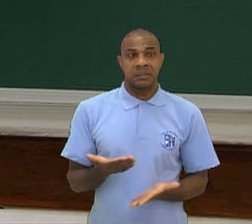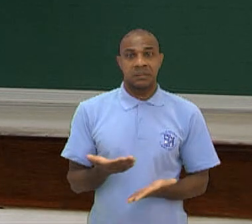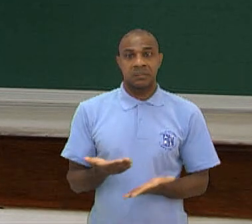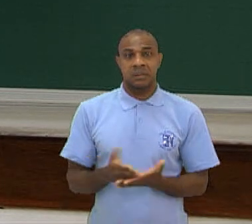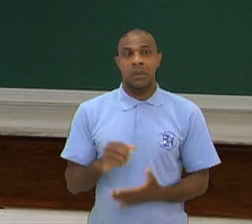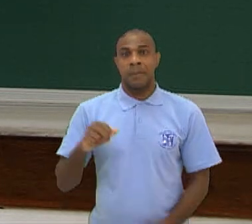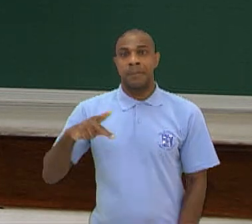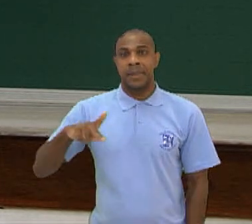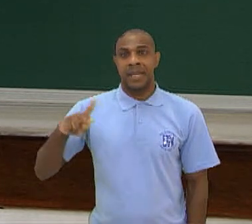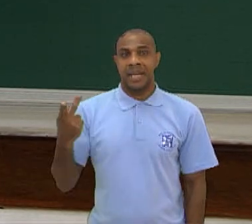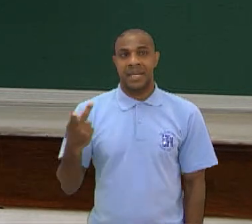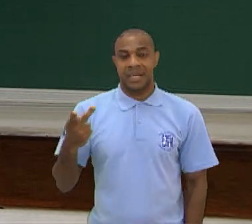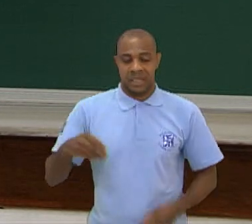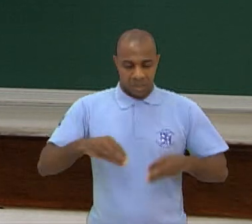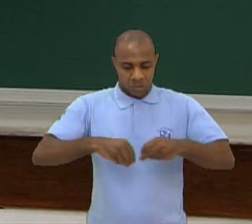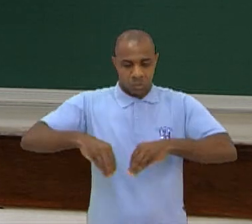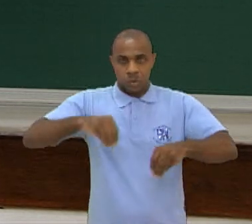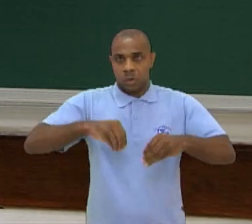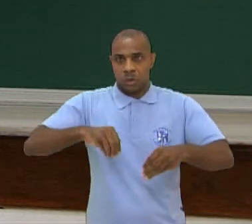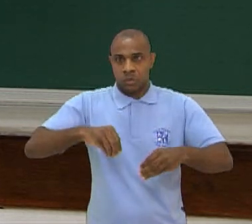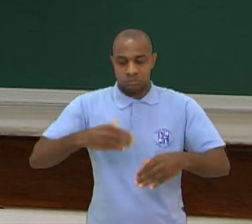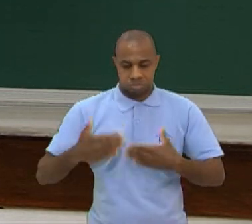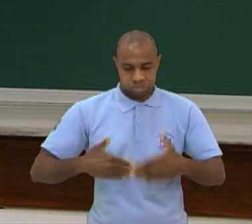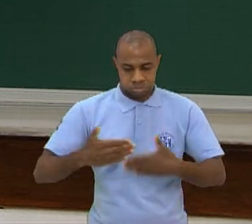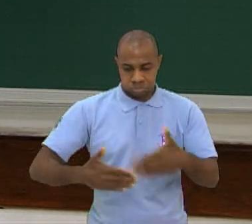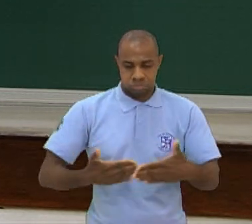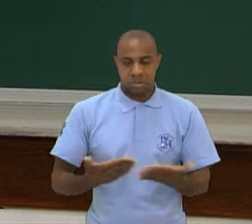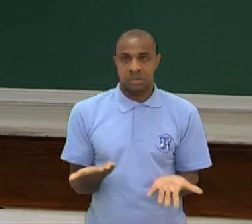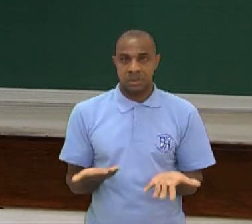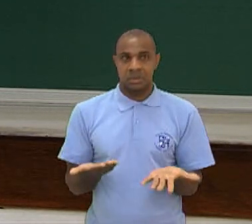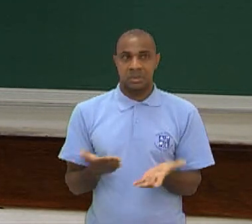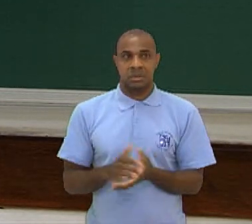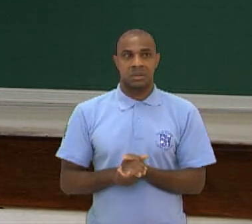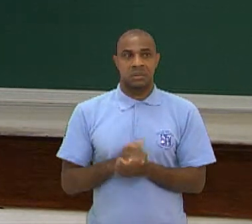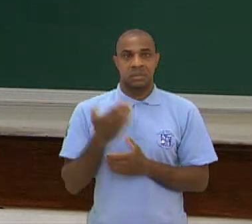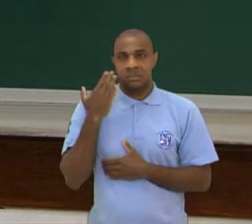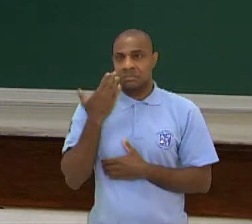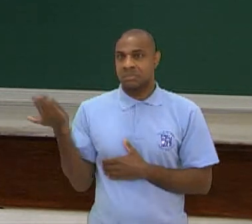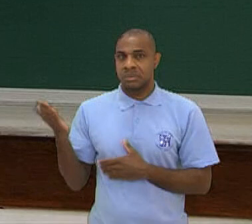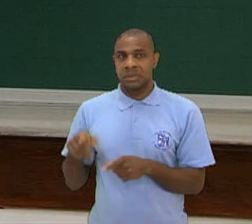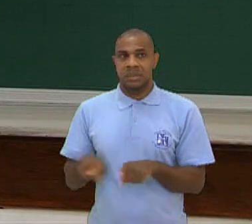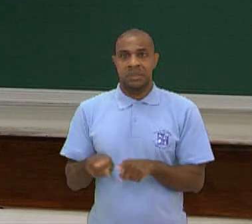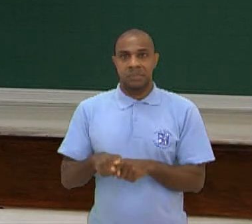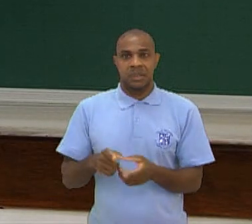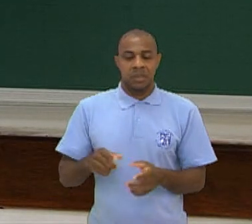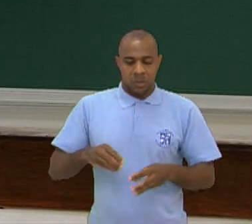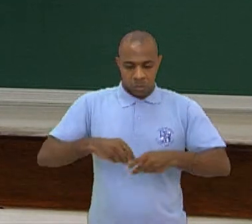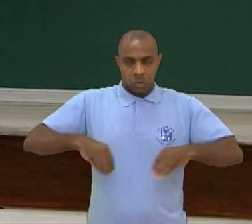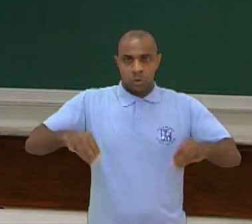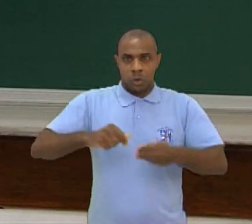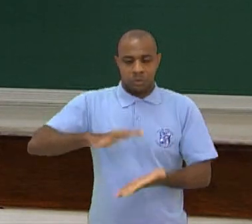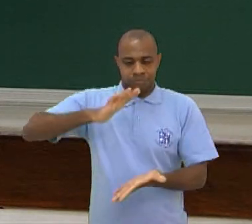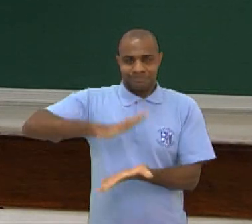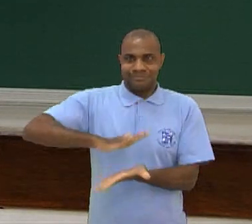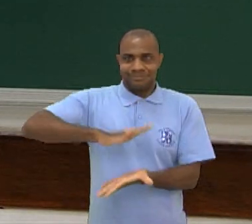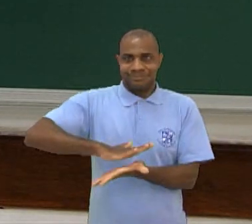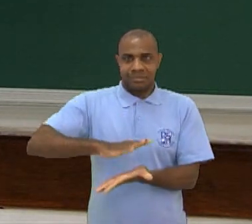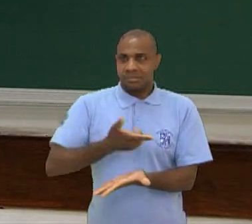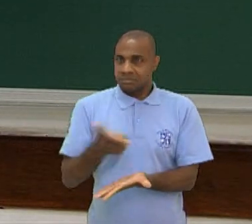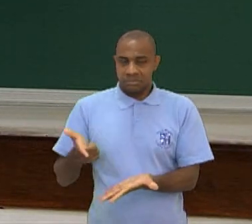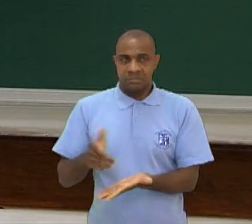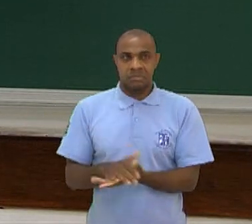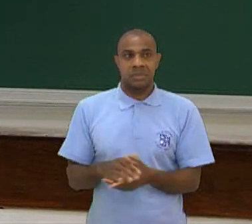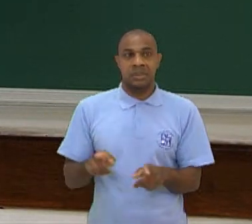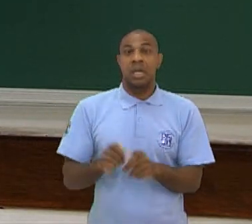da degradação dos resíduos? Também não. Melhora a compactação do solo? O solo compactado nem é bom para a plantação, gente, também não é. Possibilita